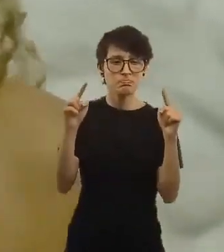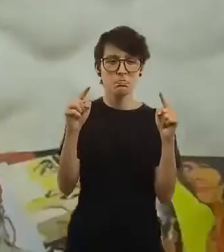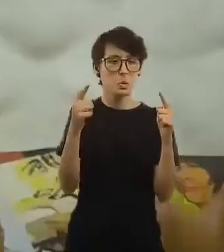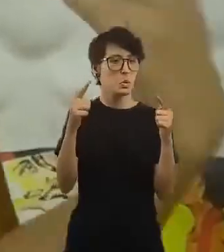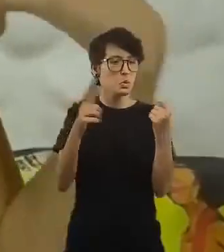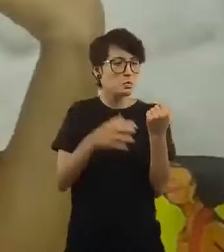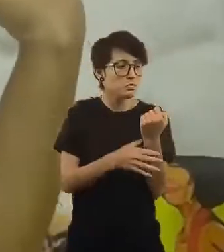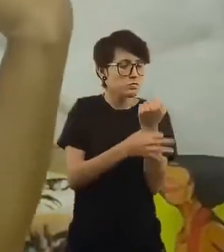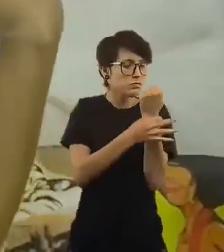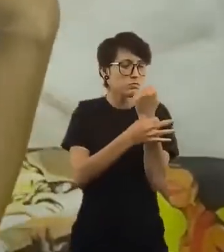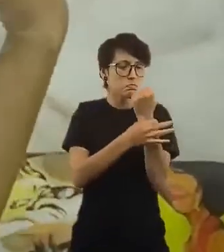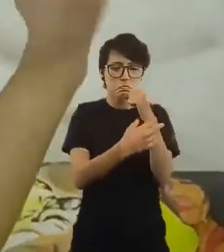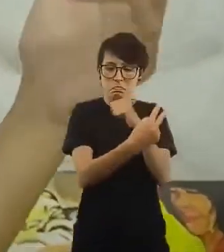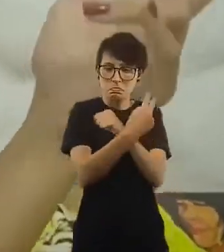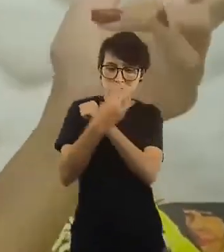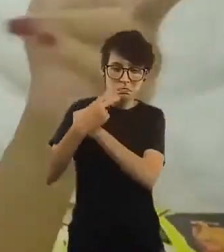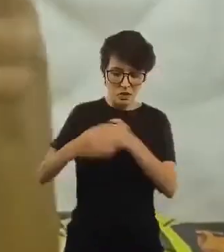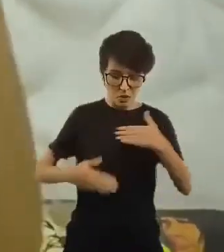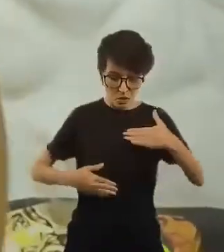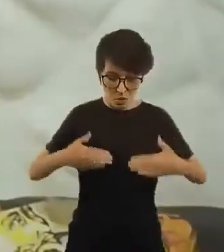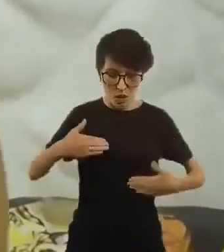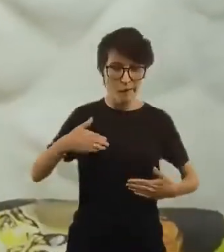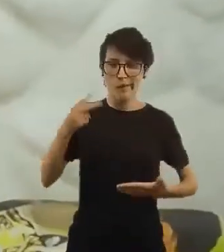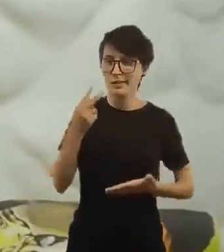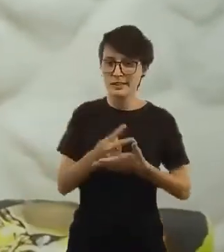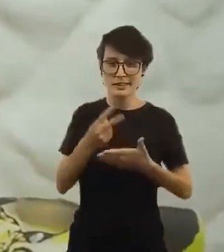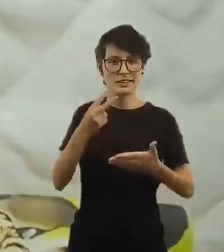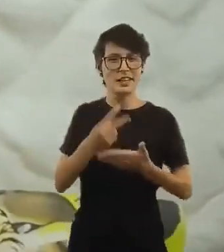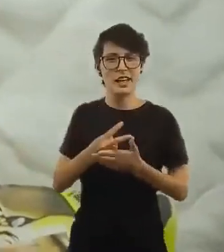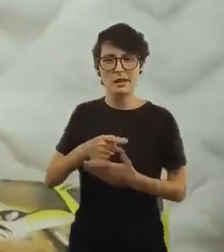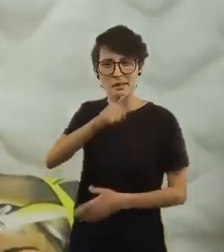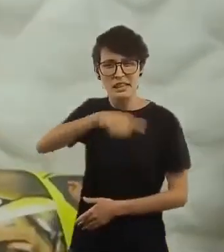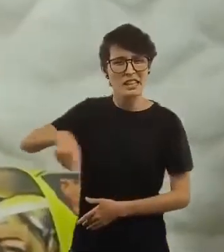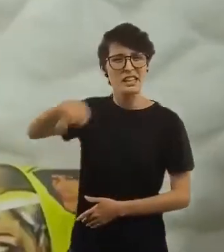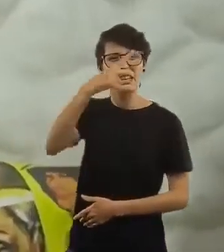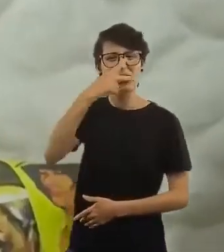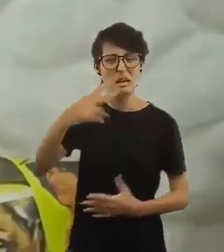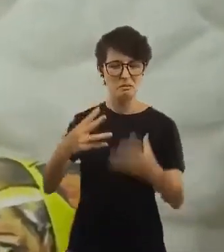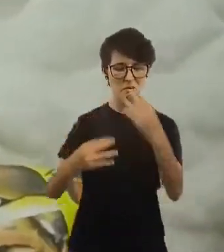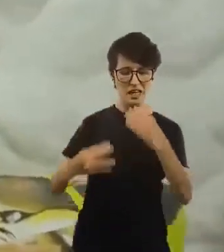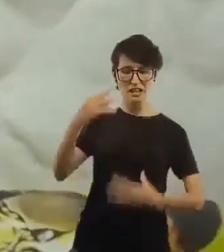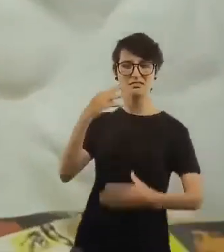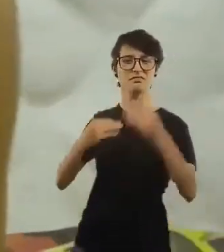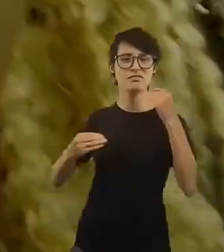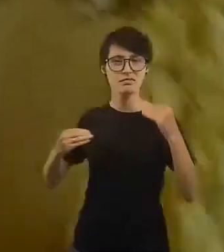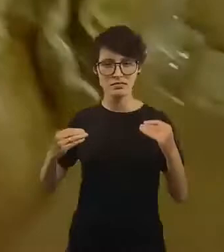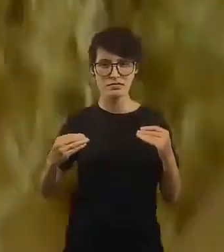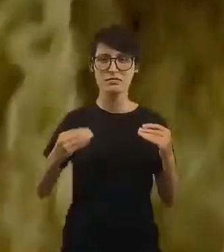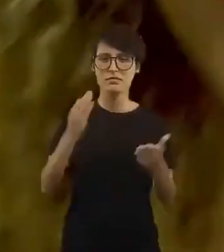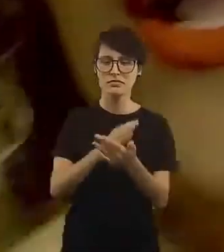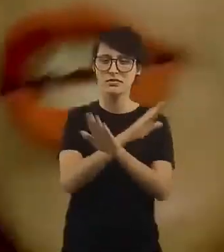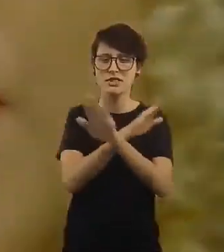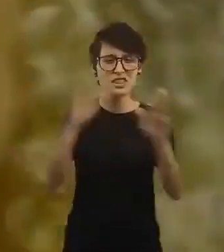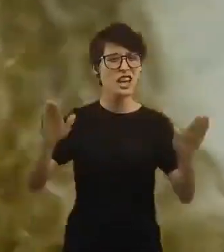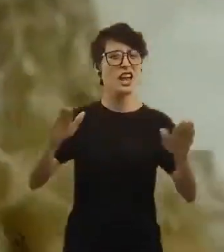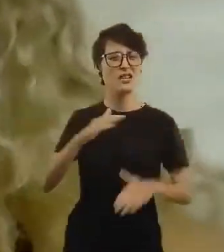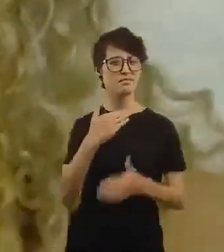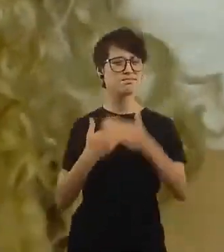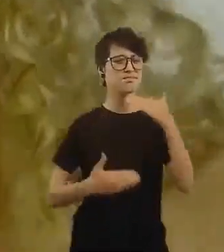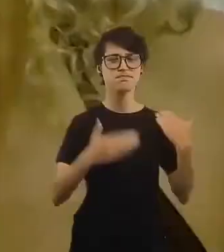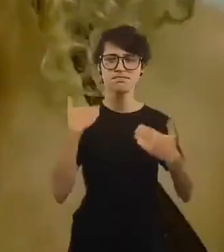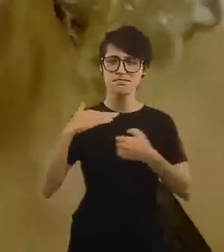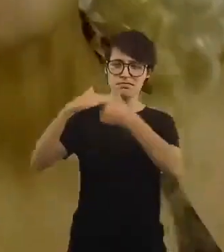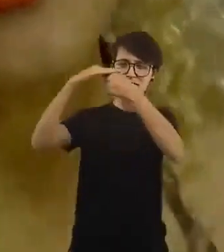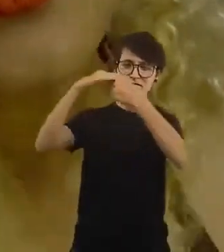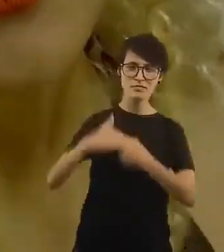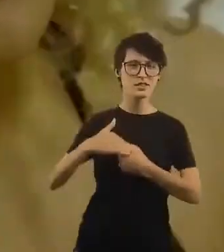Protegida. Nossos corpos sempre encontram suas balas perdidas. Parem de nos matar, é que me falta o